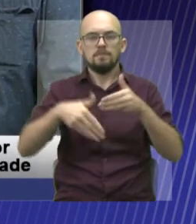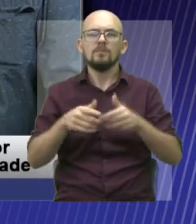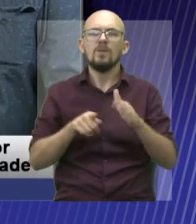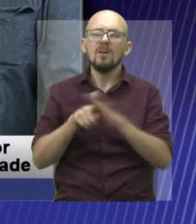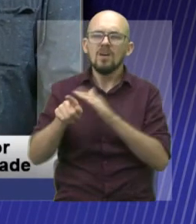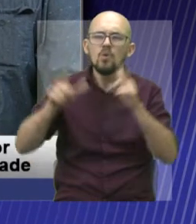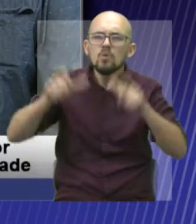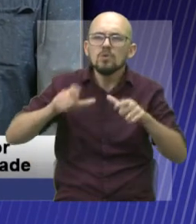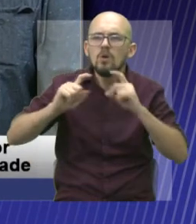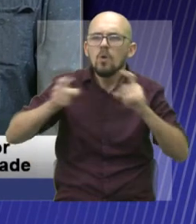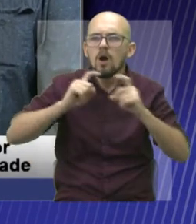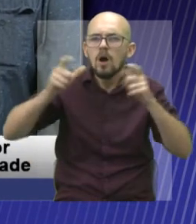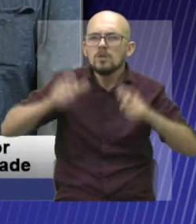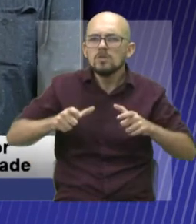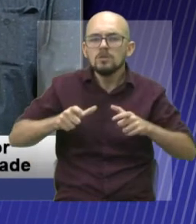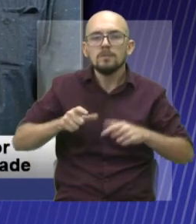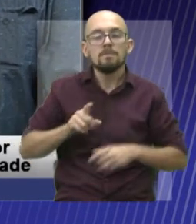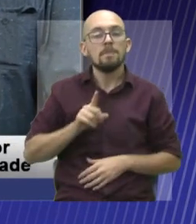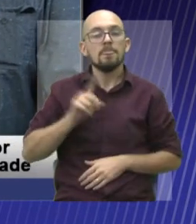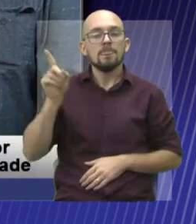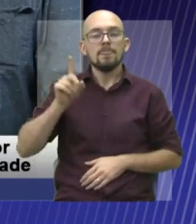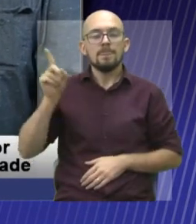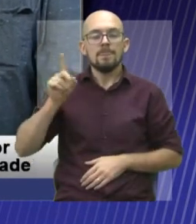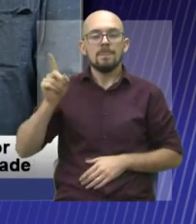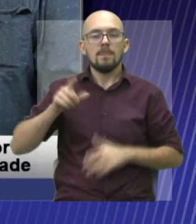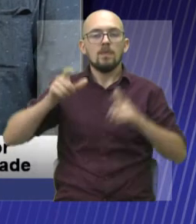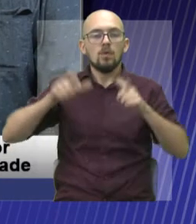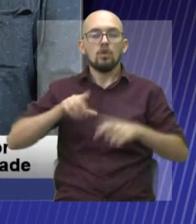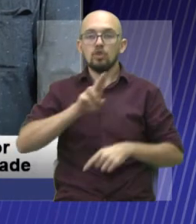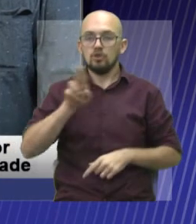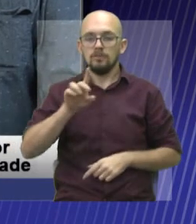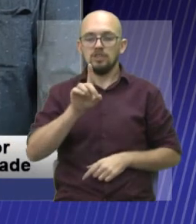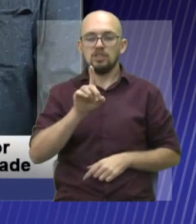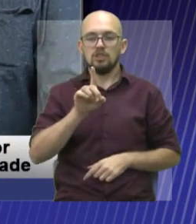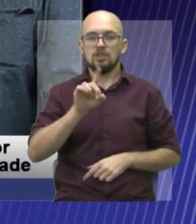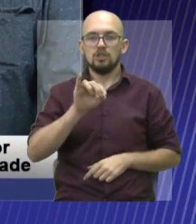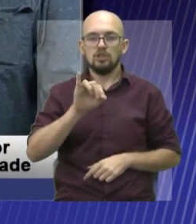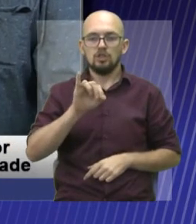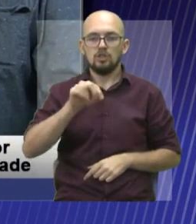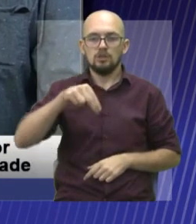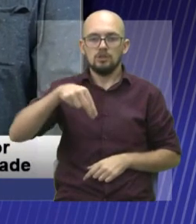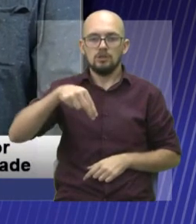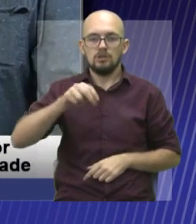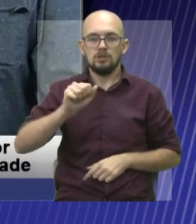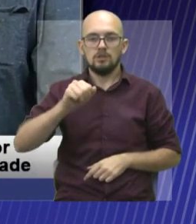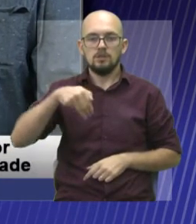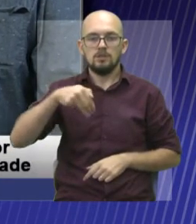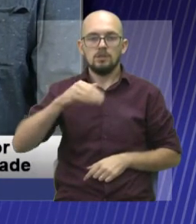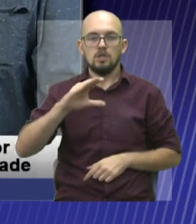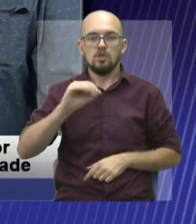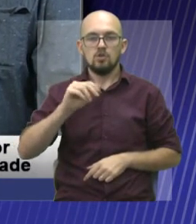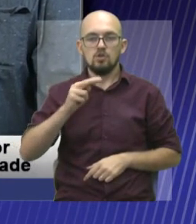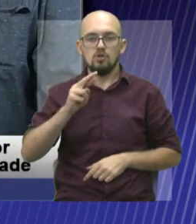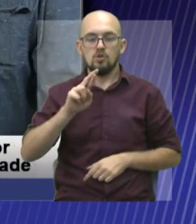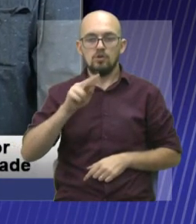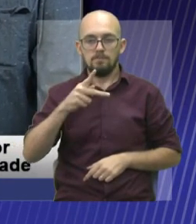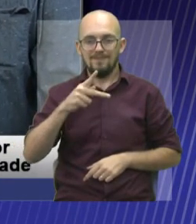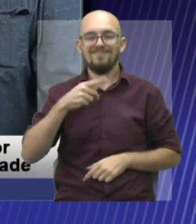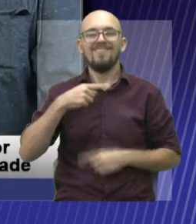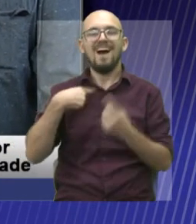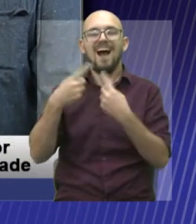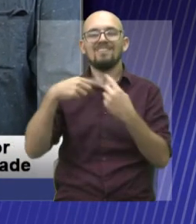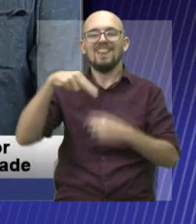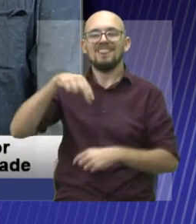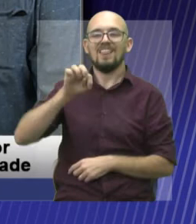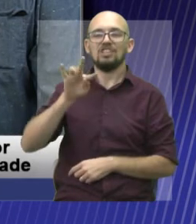vocês se reúnem? Estamos nos reunidos na Enencorp, ali na Avenida Netinho Prado, número